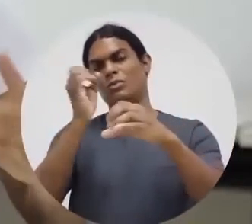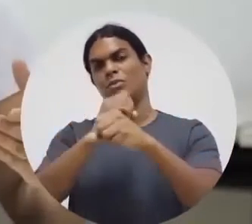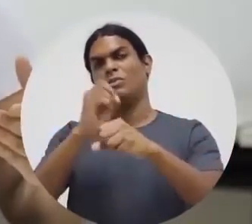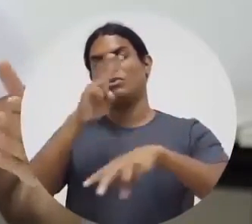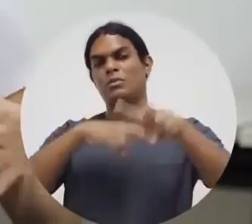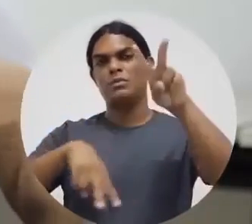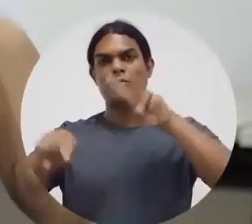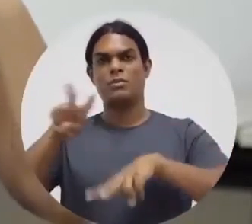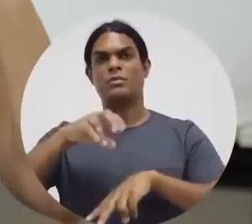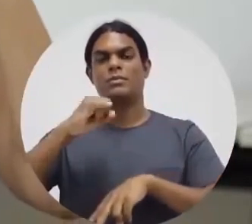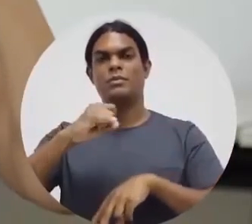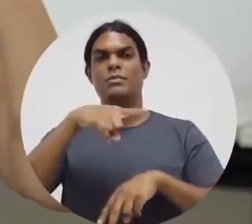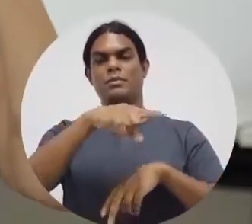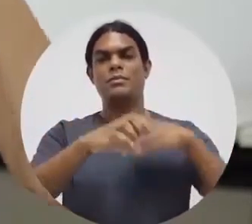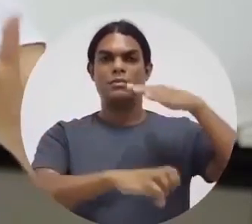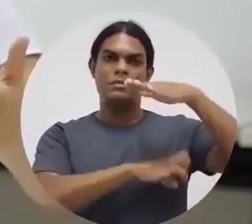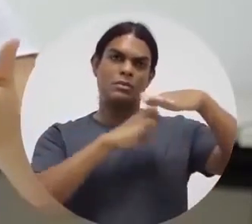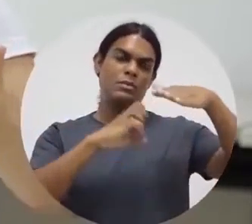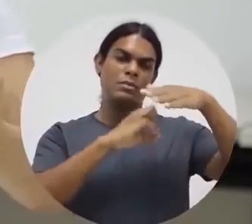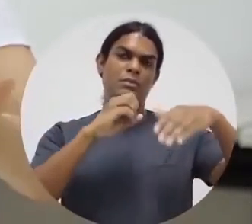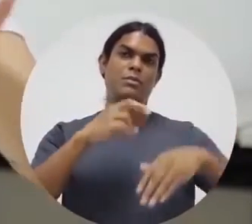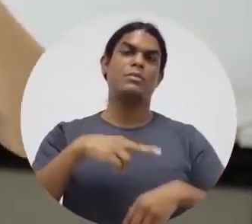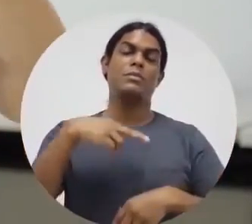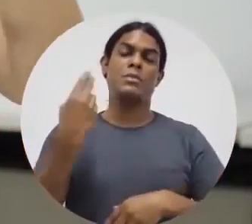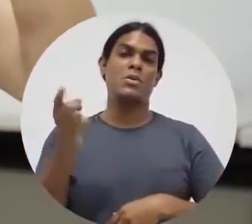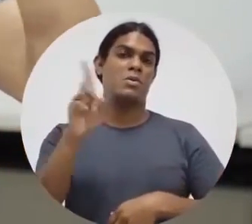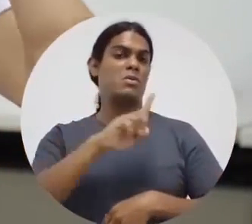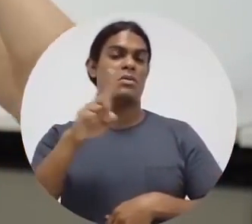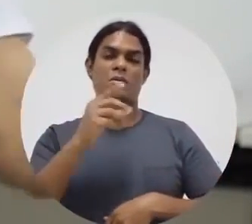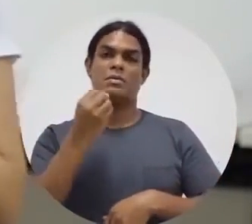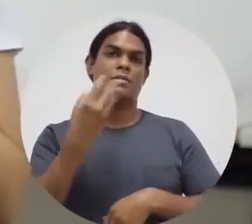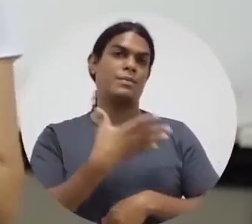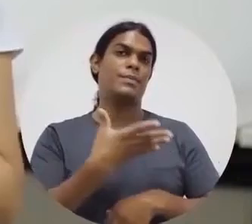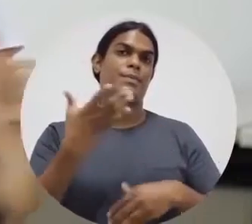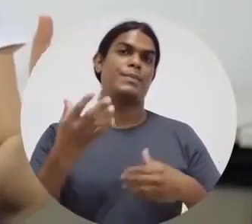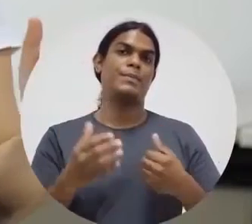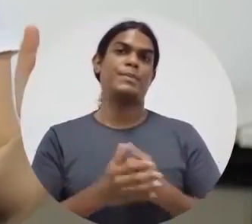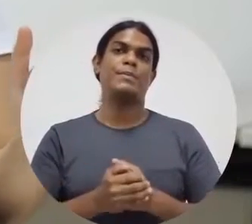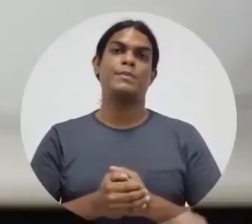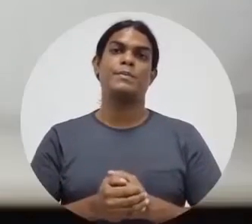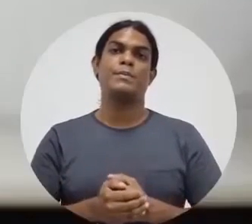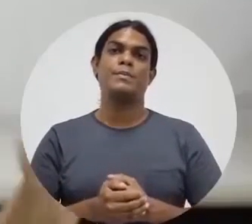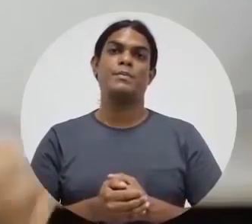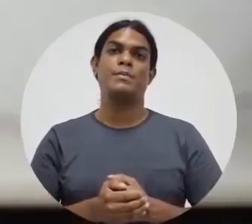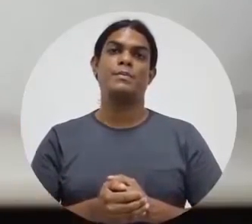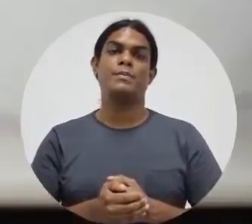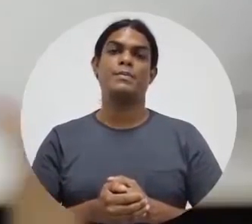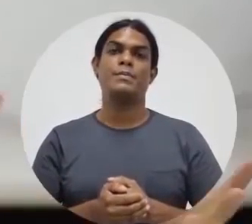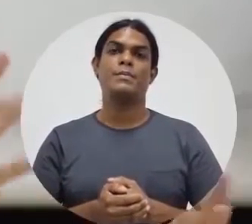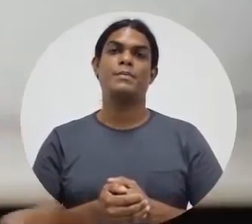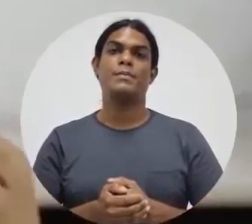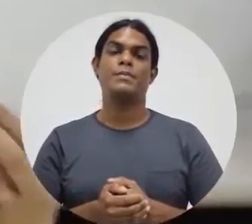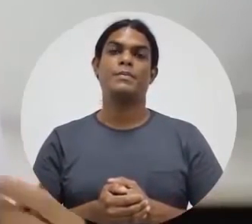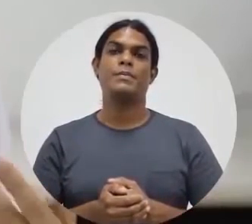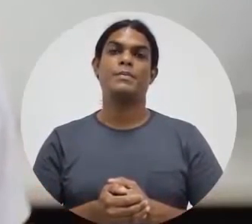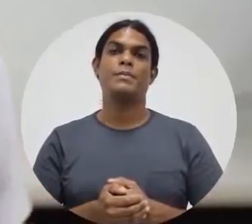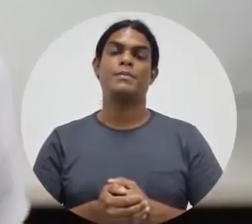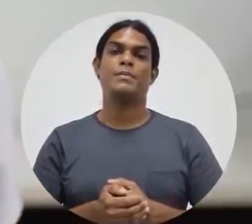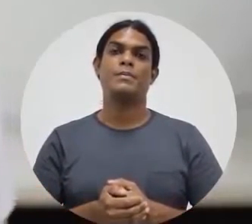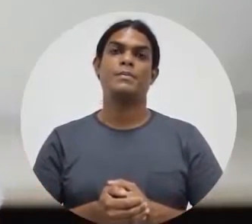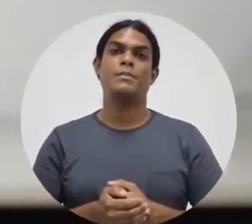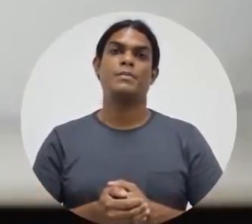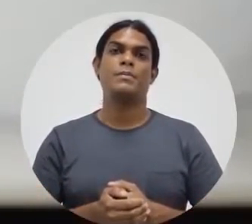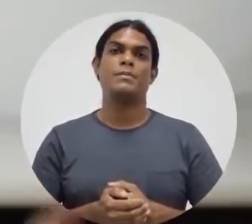processo de análise de se uma empresa é viável ou se ela não é viável. Então, essas foram